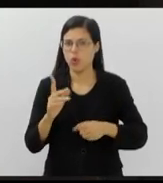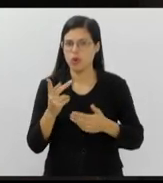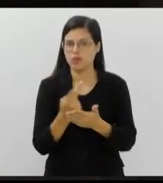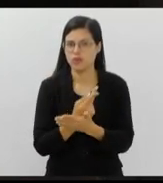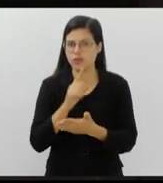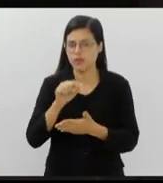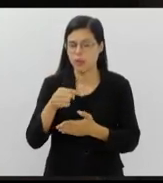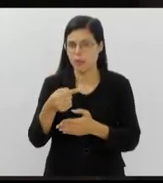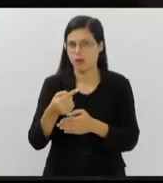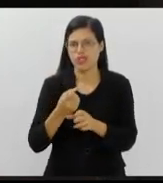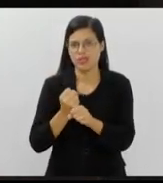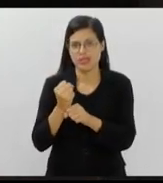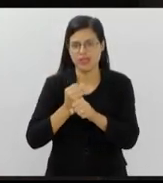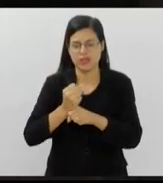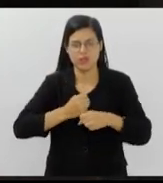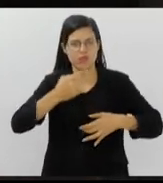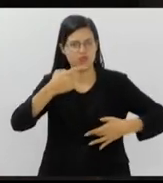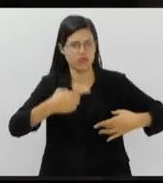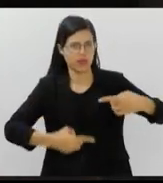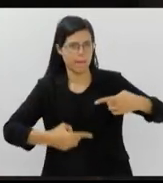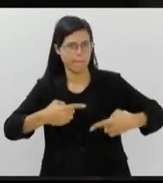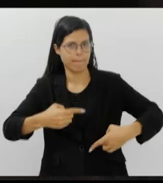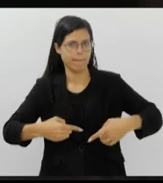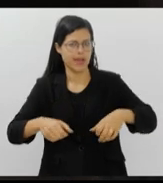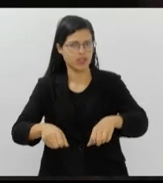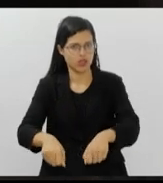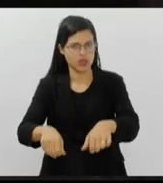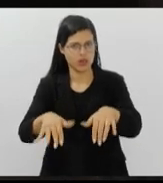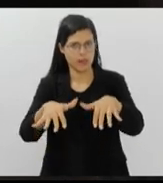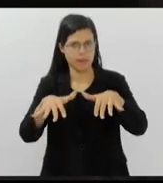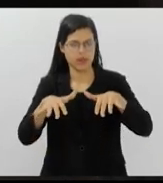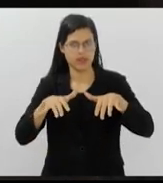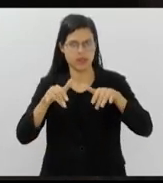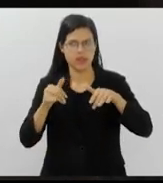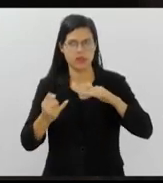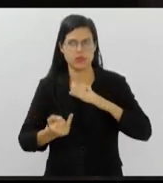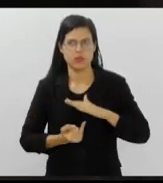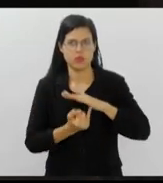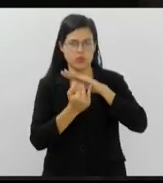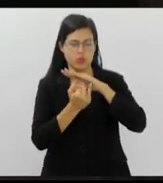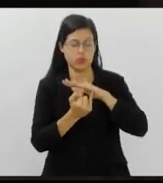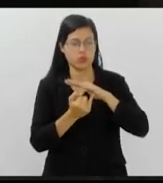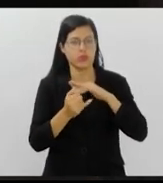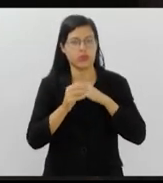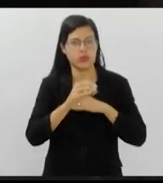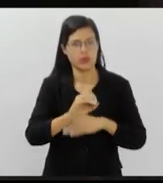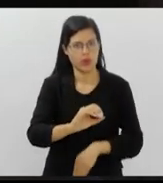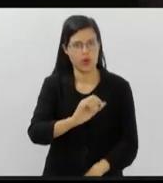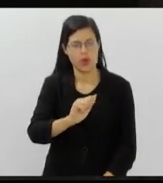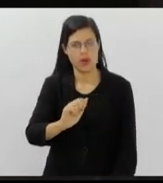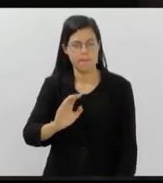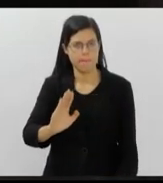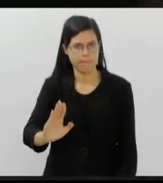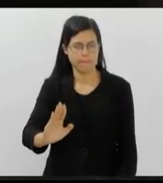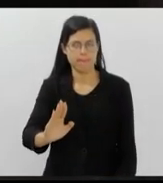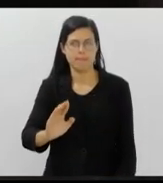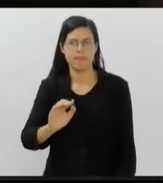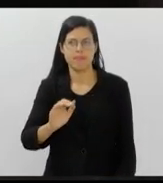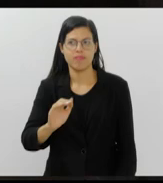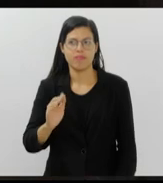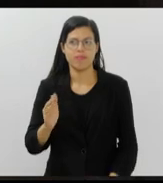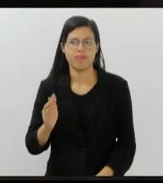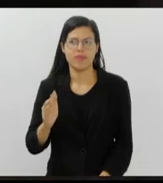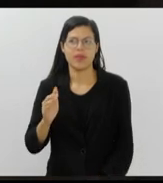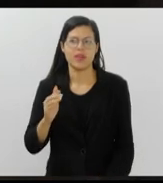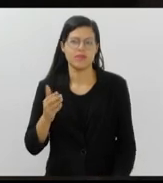debates forenses em plenários do Instituto da Ordem dos Advogados do Brasil, o antigo